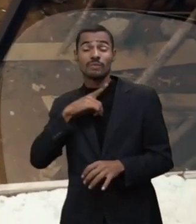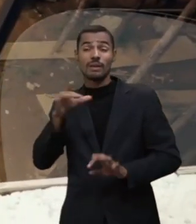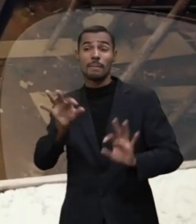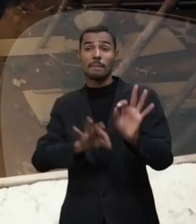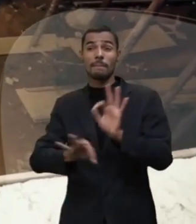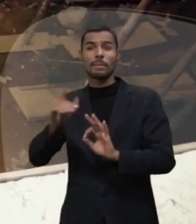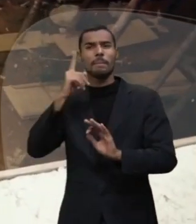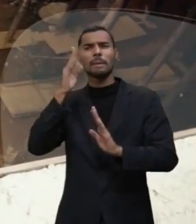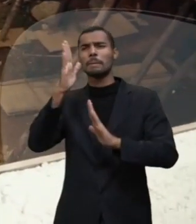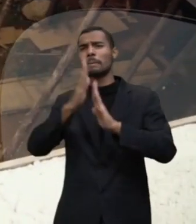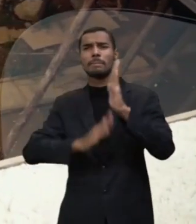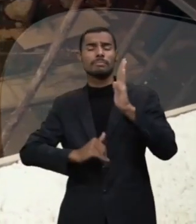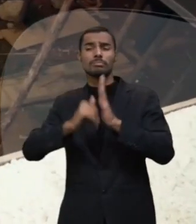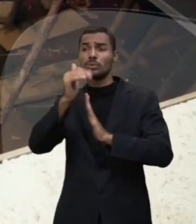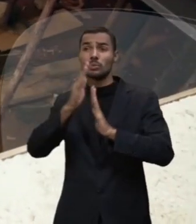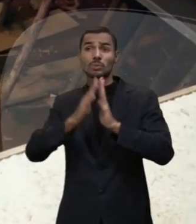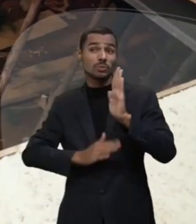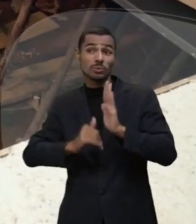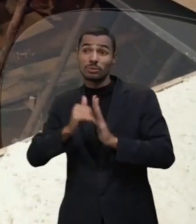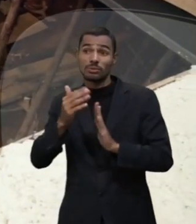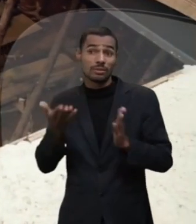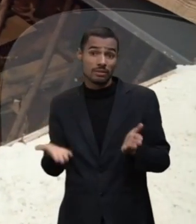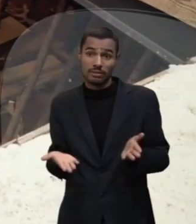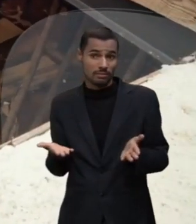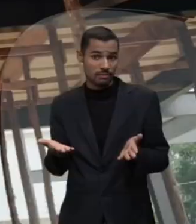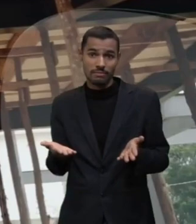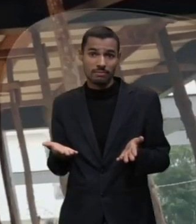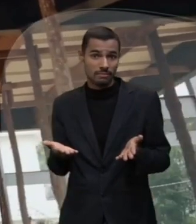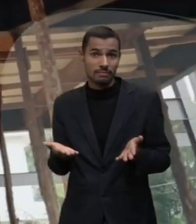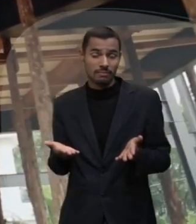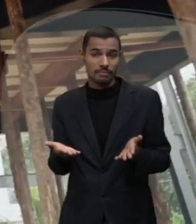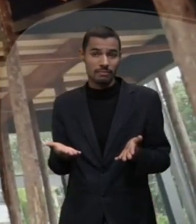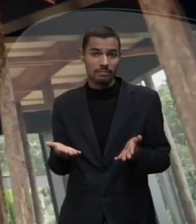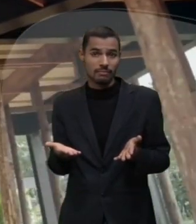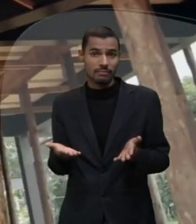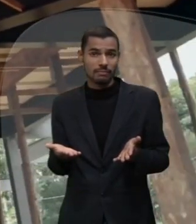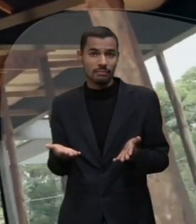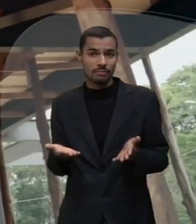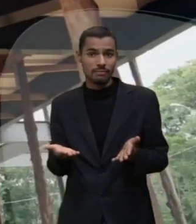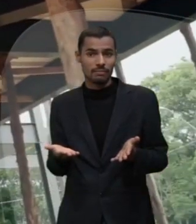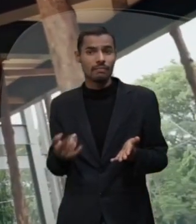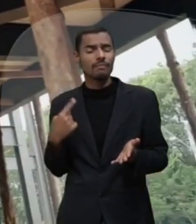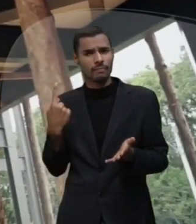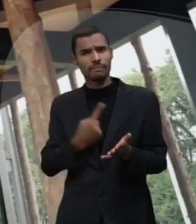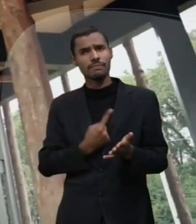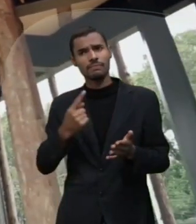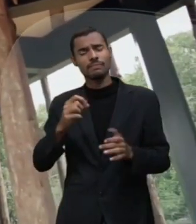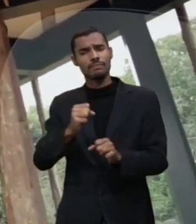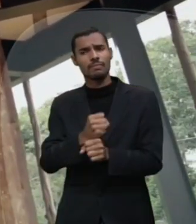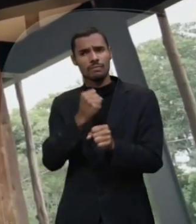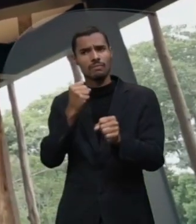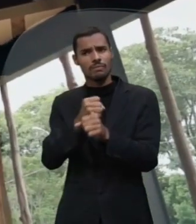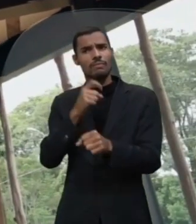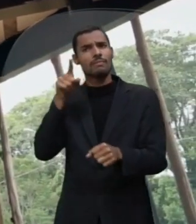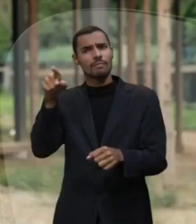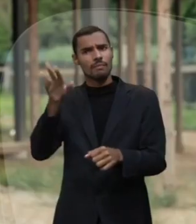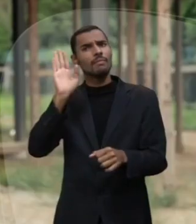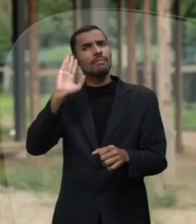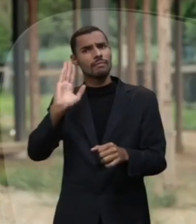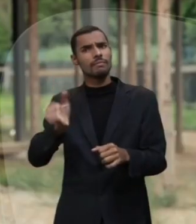manutenção de pintura, seria por causa da corrosão. E nós, como fabricantes, já